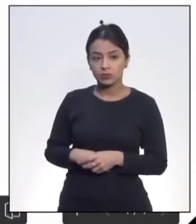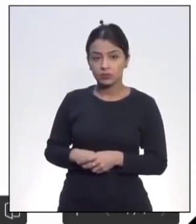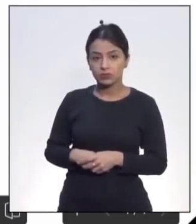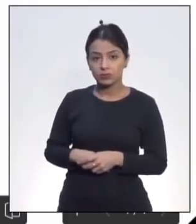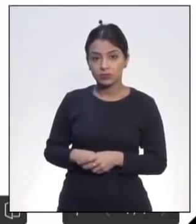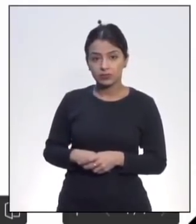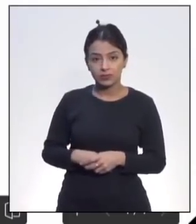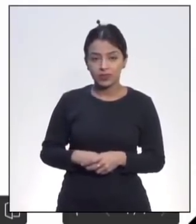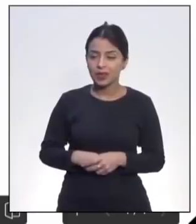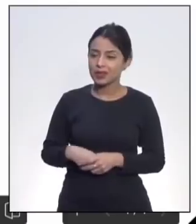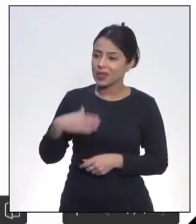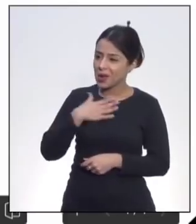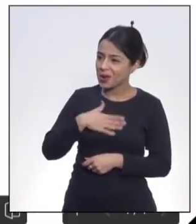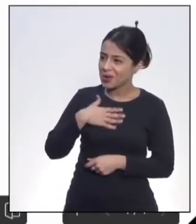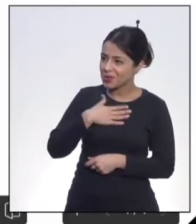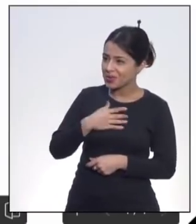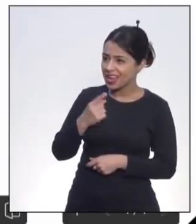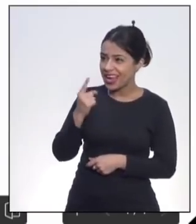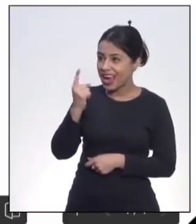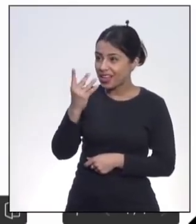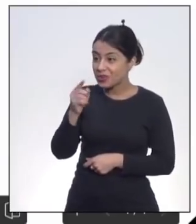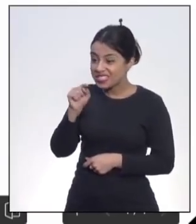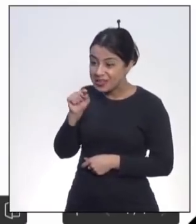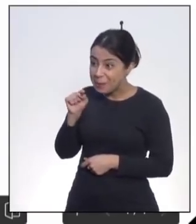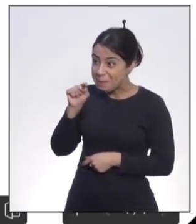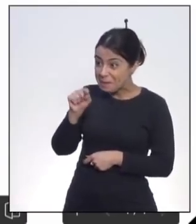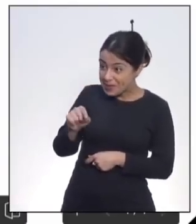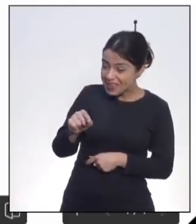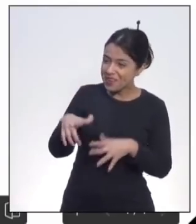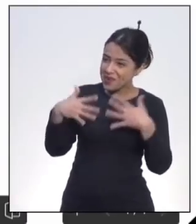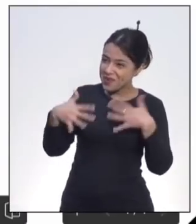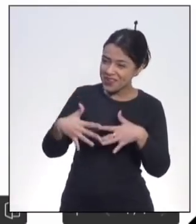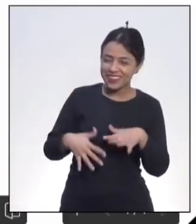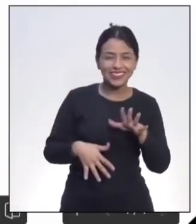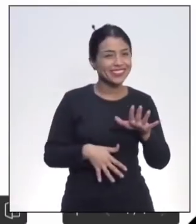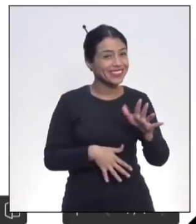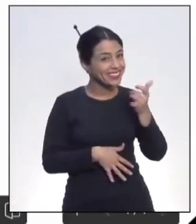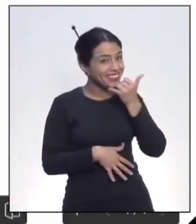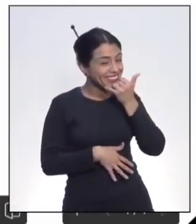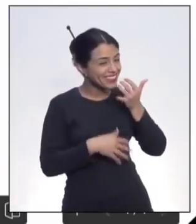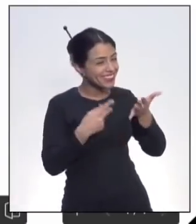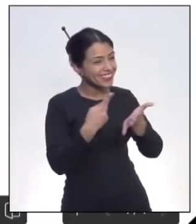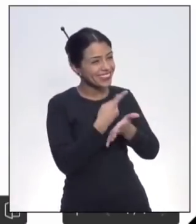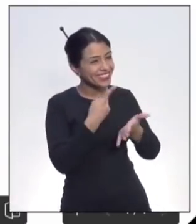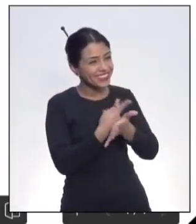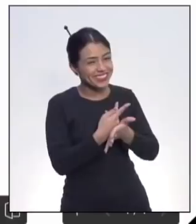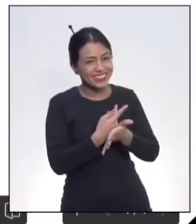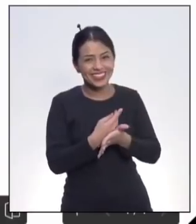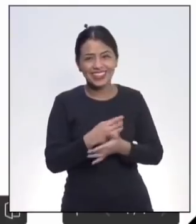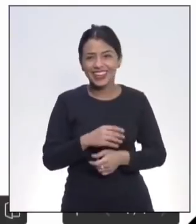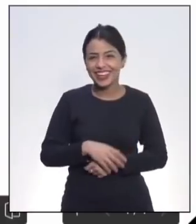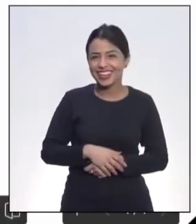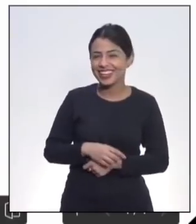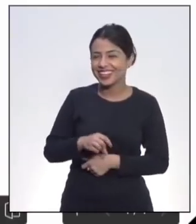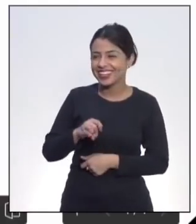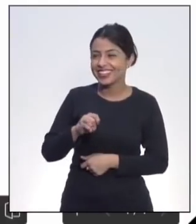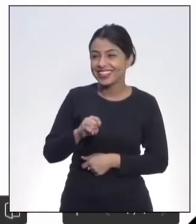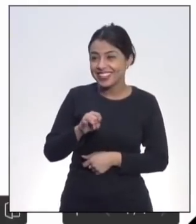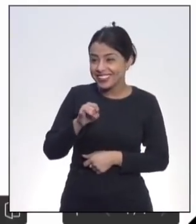dos 14.000 quilogramas. Gostei. Vamos lá. Para quem quase não come grama, eu louca